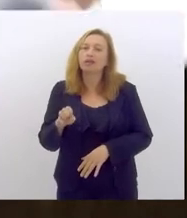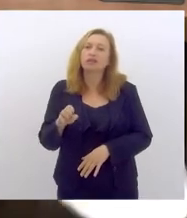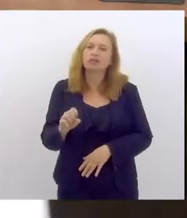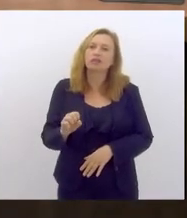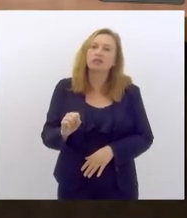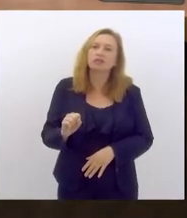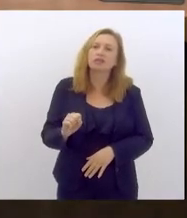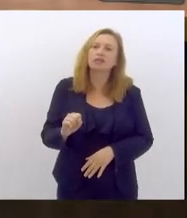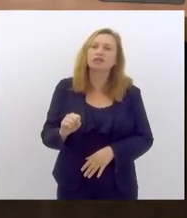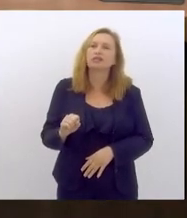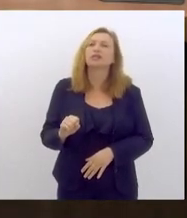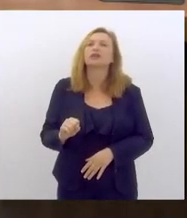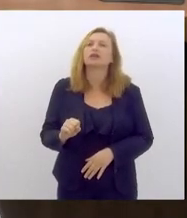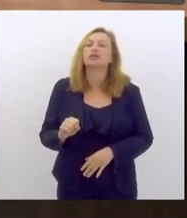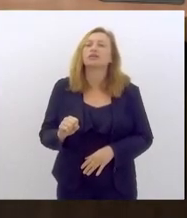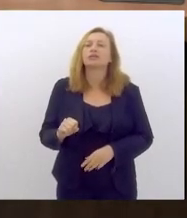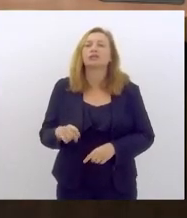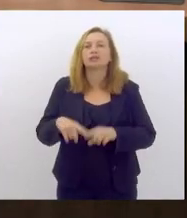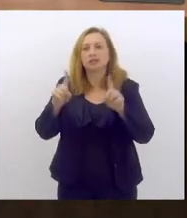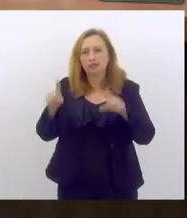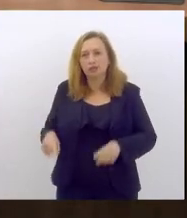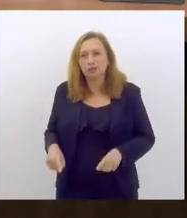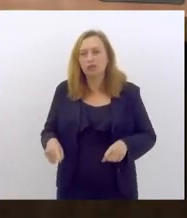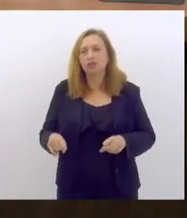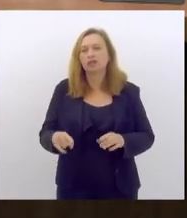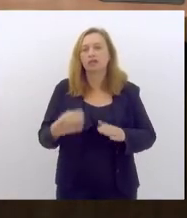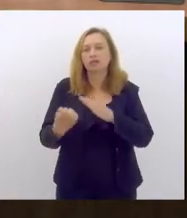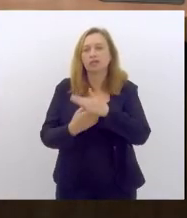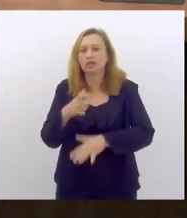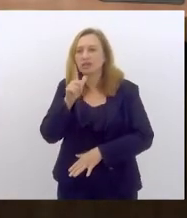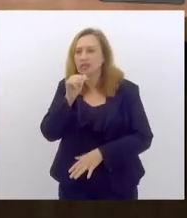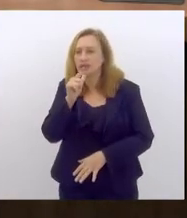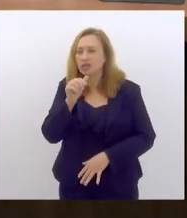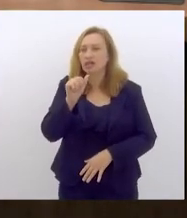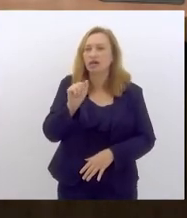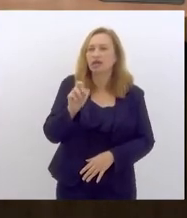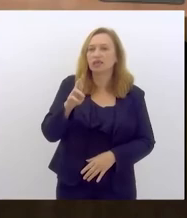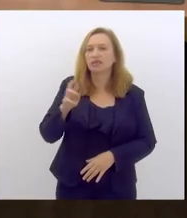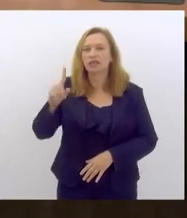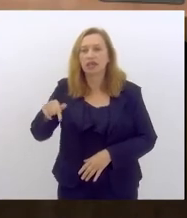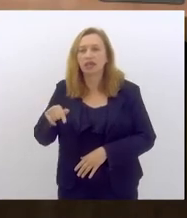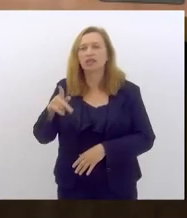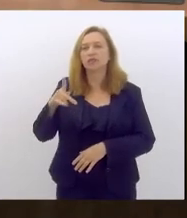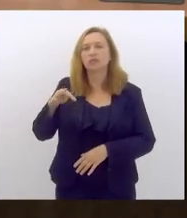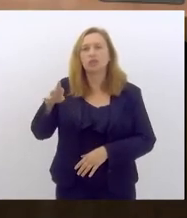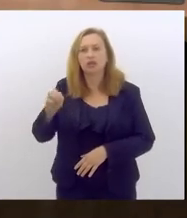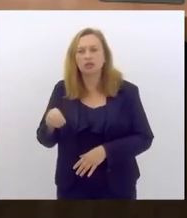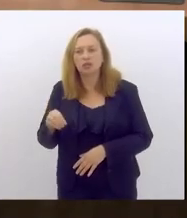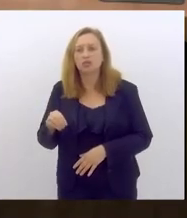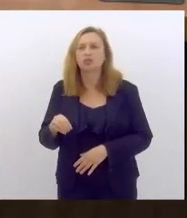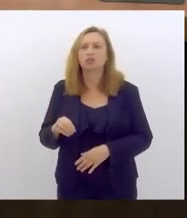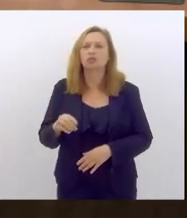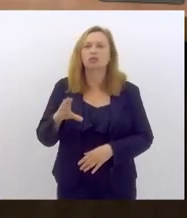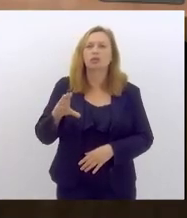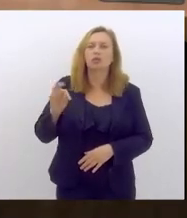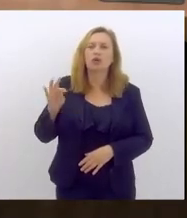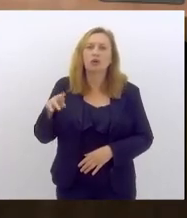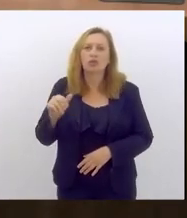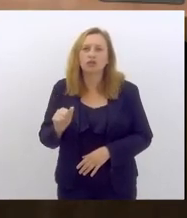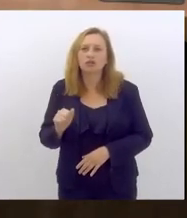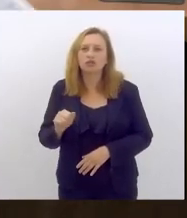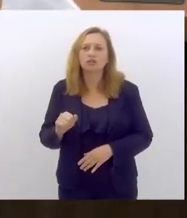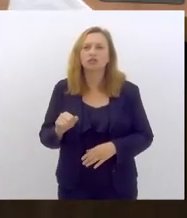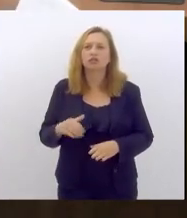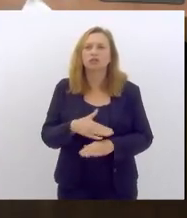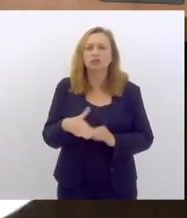partiu dos servidores da SEDAI lá de Vassouras, Andrade Pinto a mesma coisa, Andrade Costa, é,